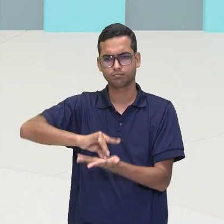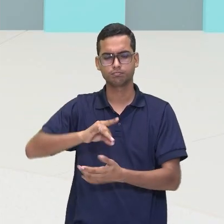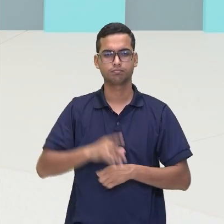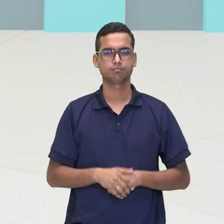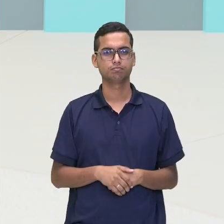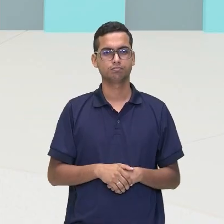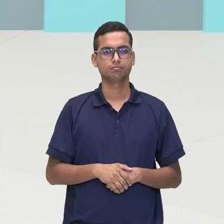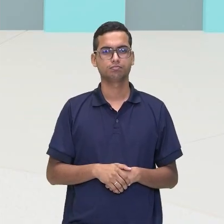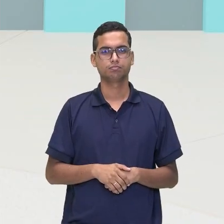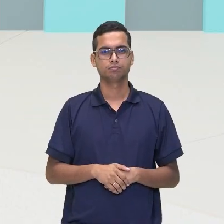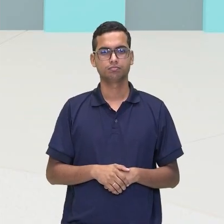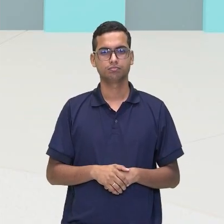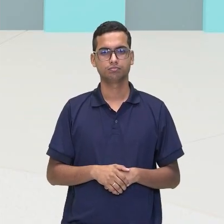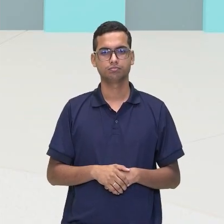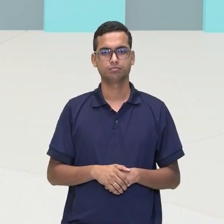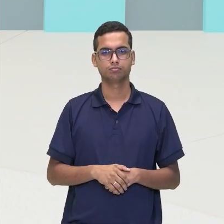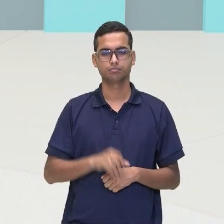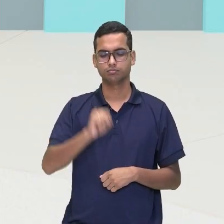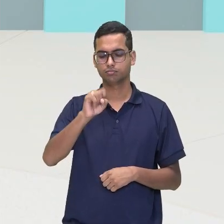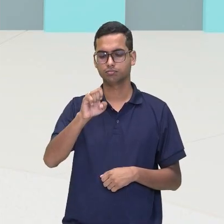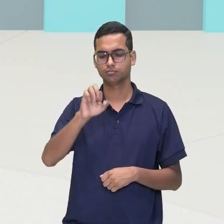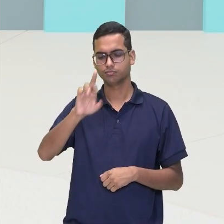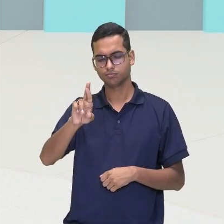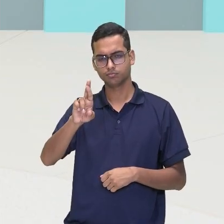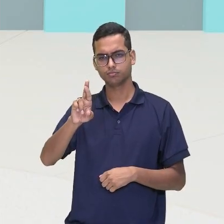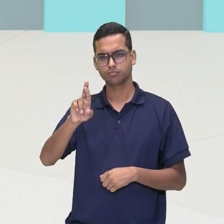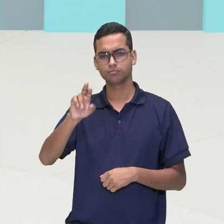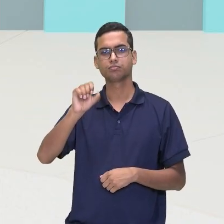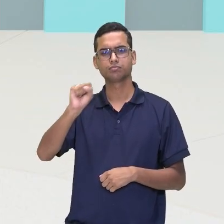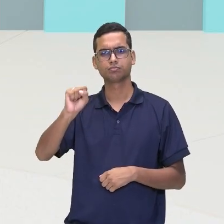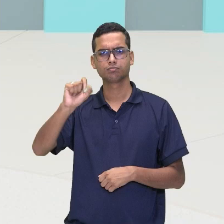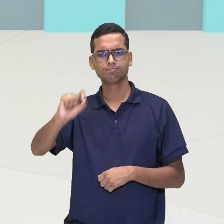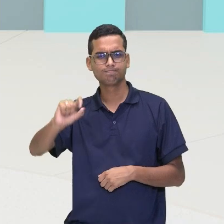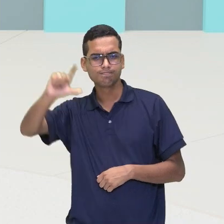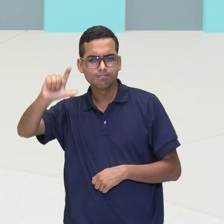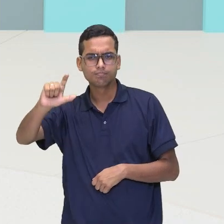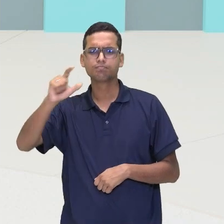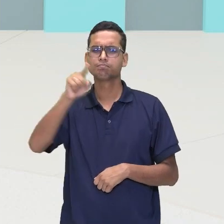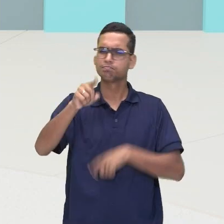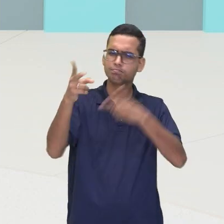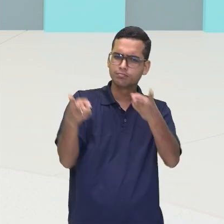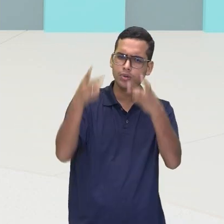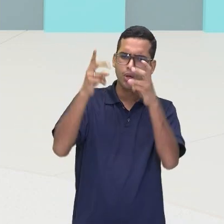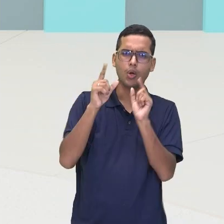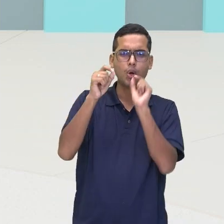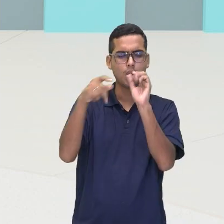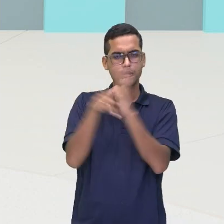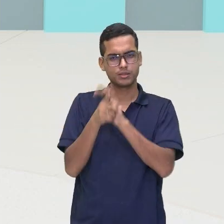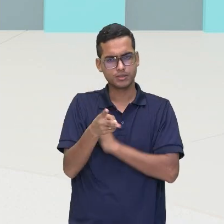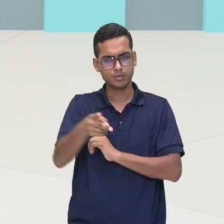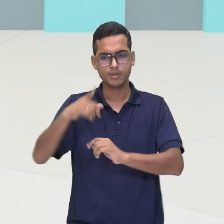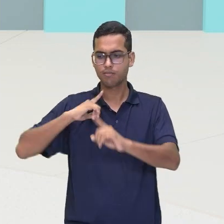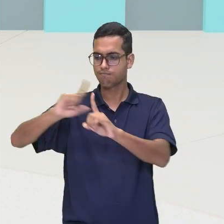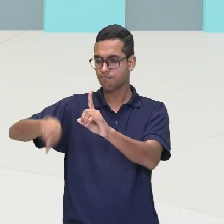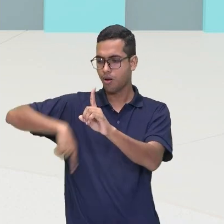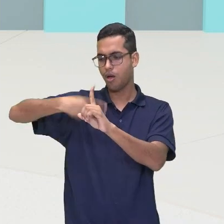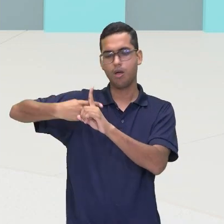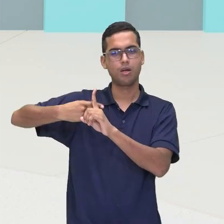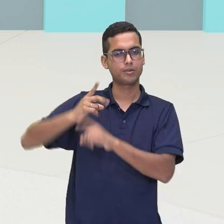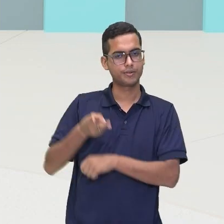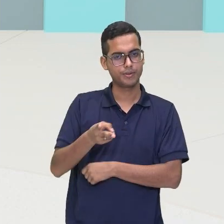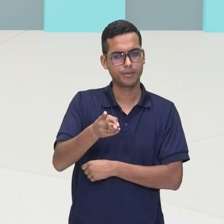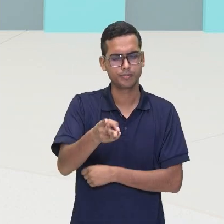S maiúsculo, para que você enxergue que existe a mais. Não